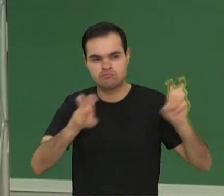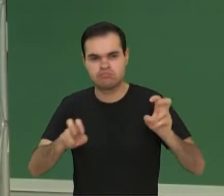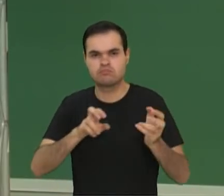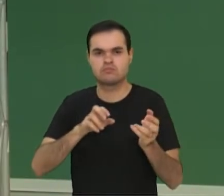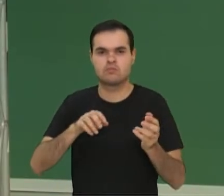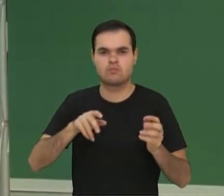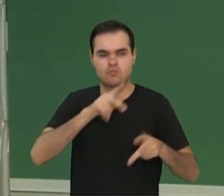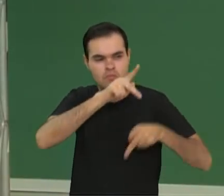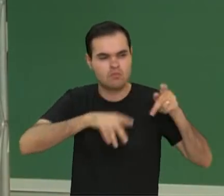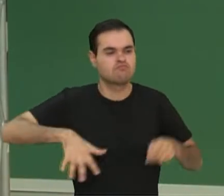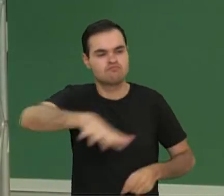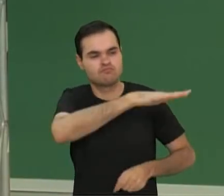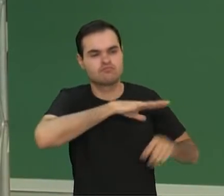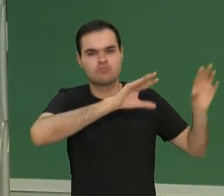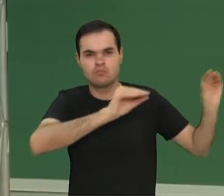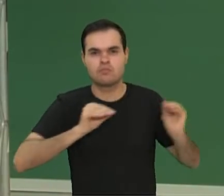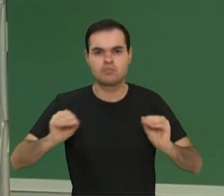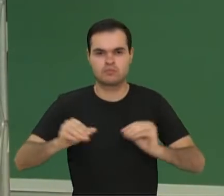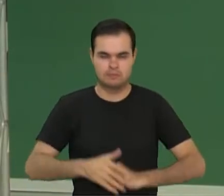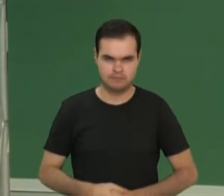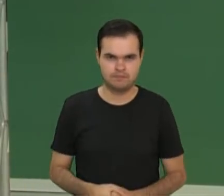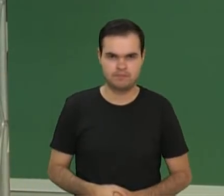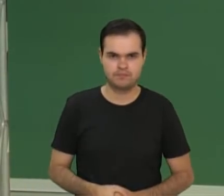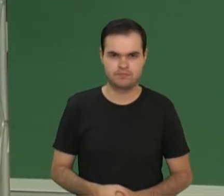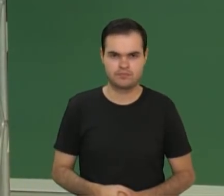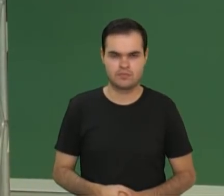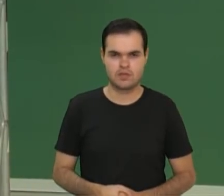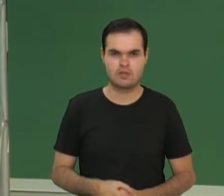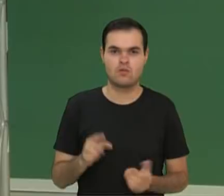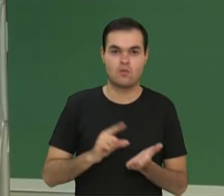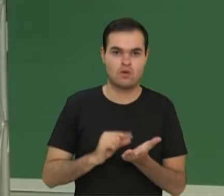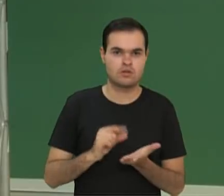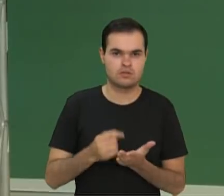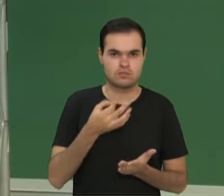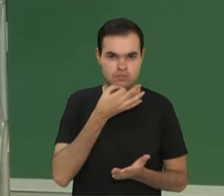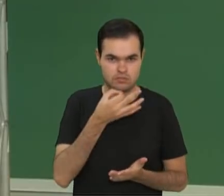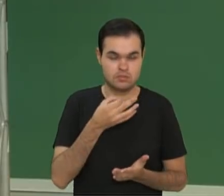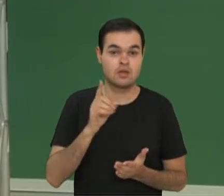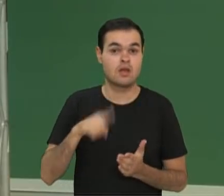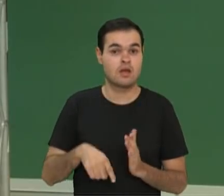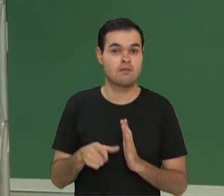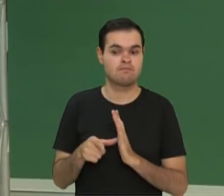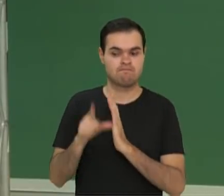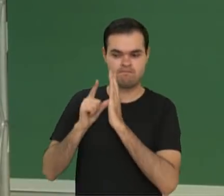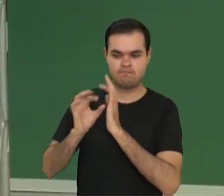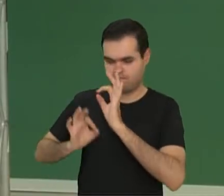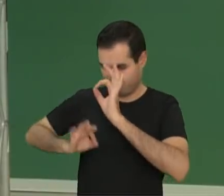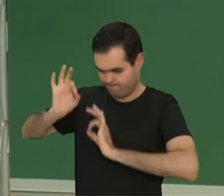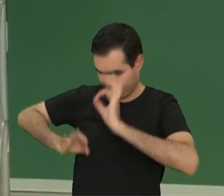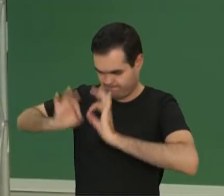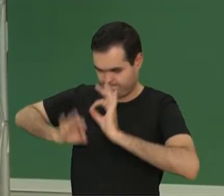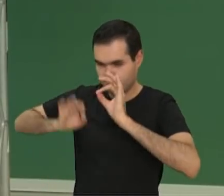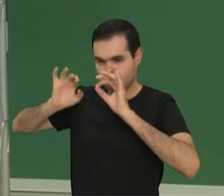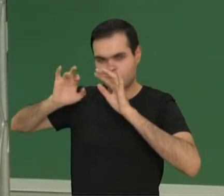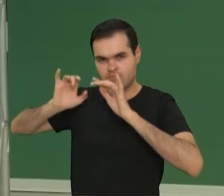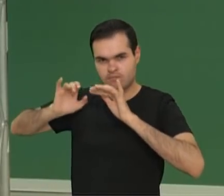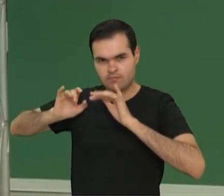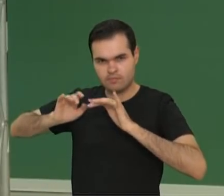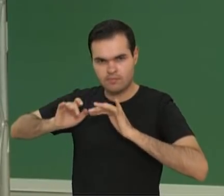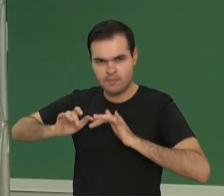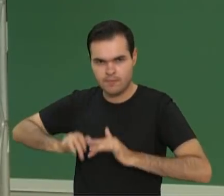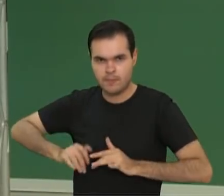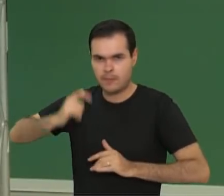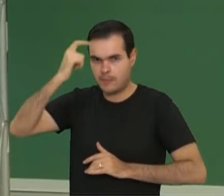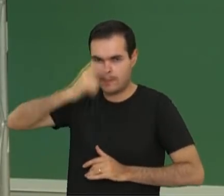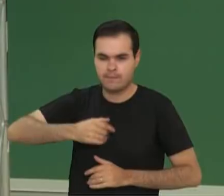populares. Isso mesmo. O artigo, ele é pensado, ele é planejado de uma forma que o articulista ele